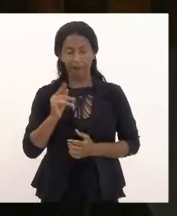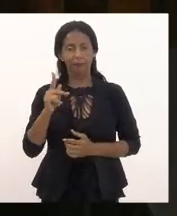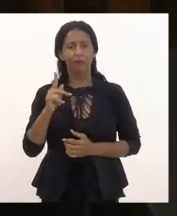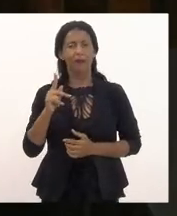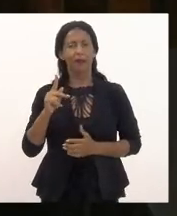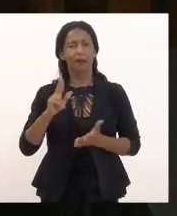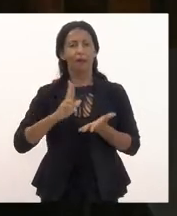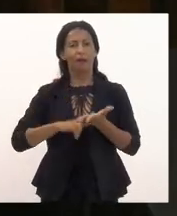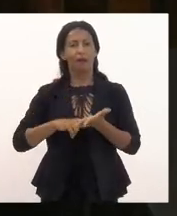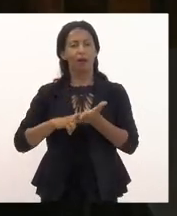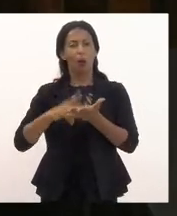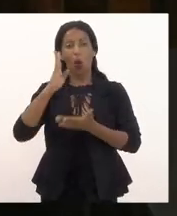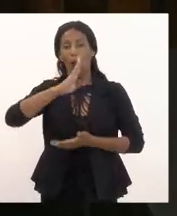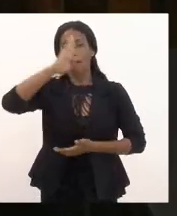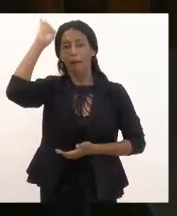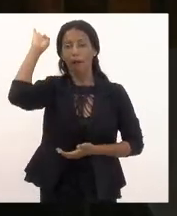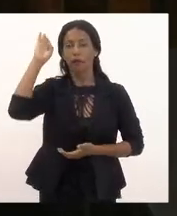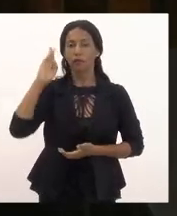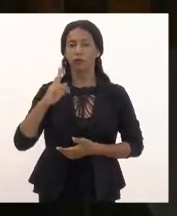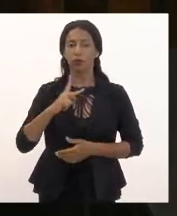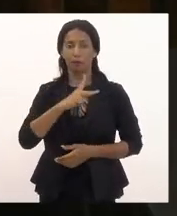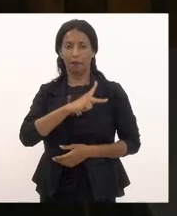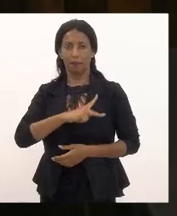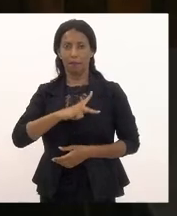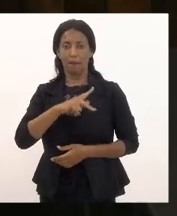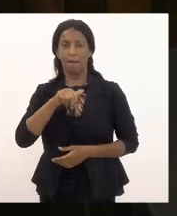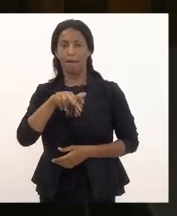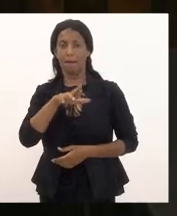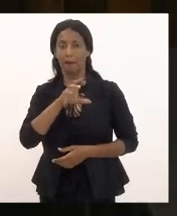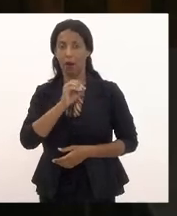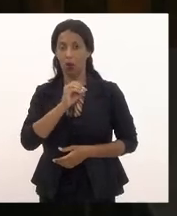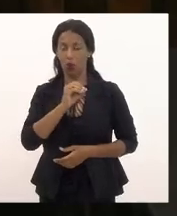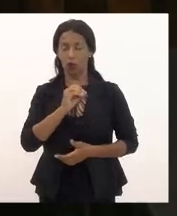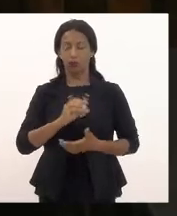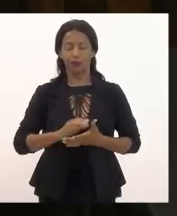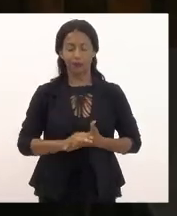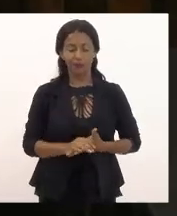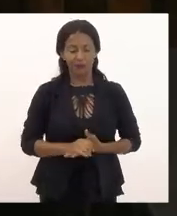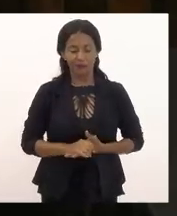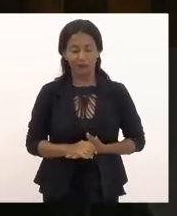Paulo, Romanos, que diz o seguinte: